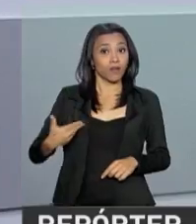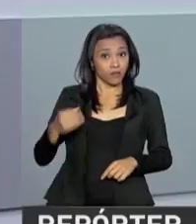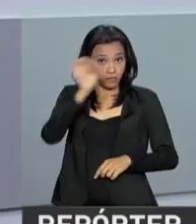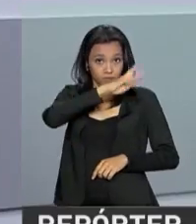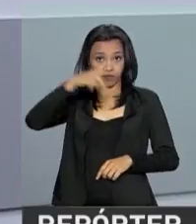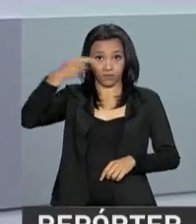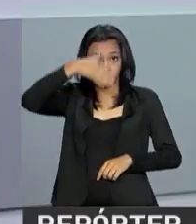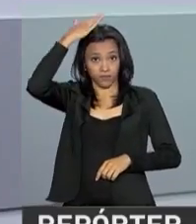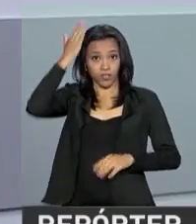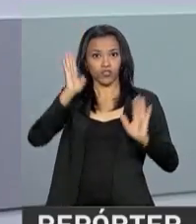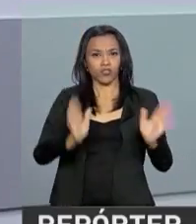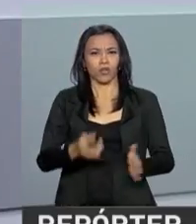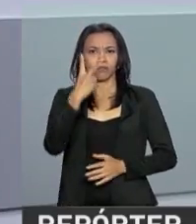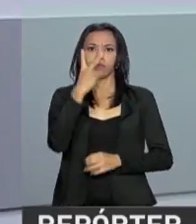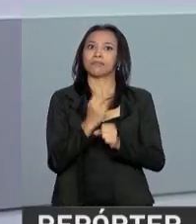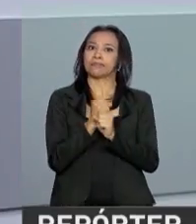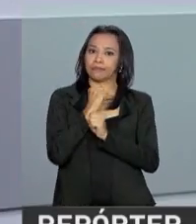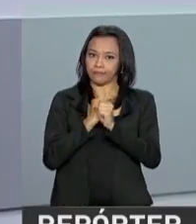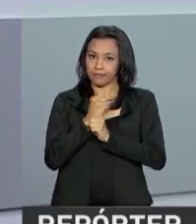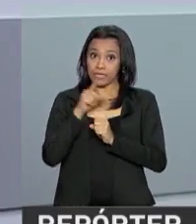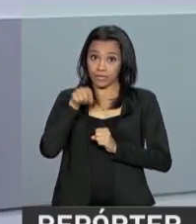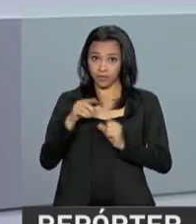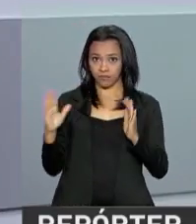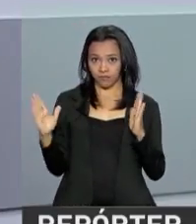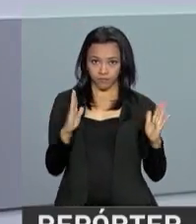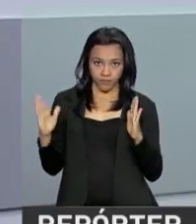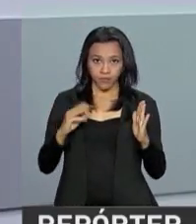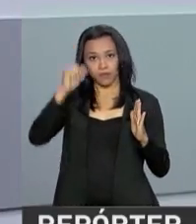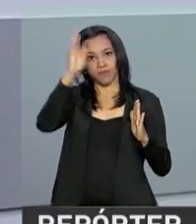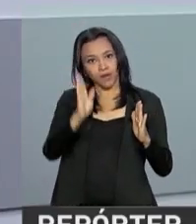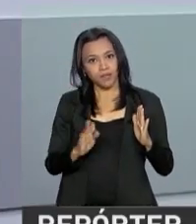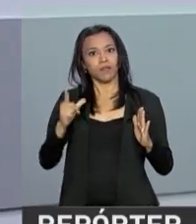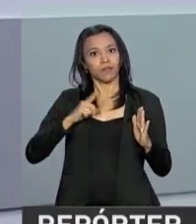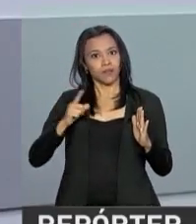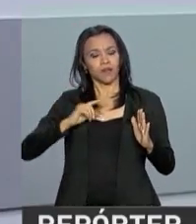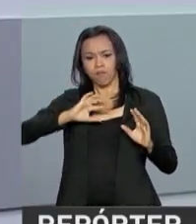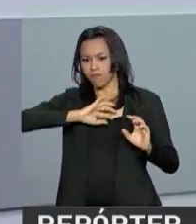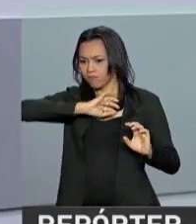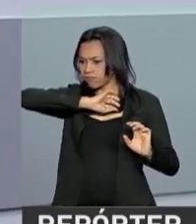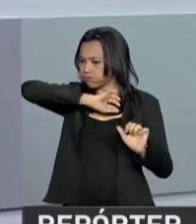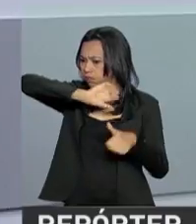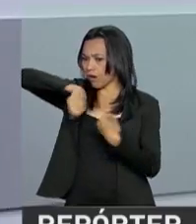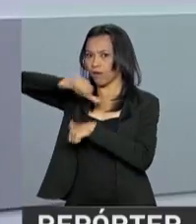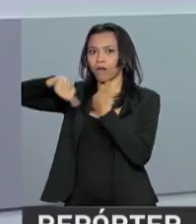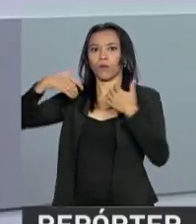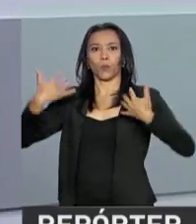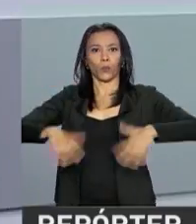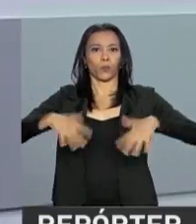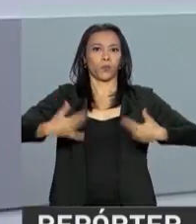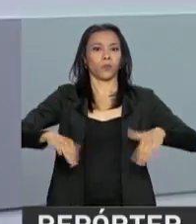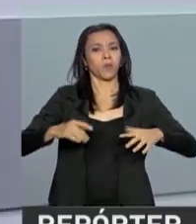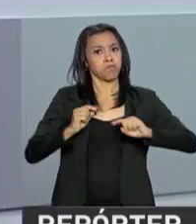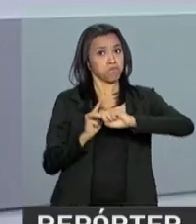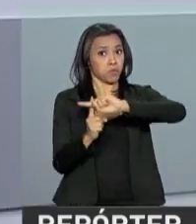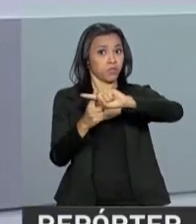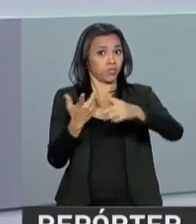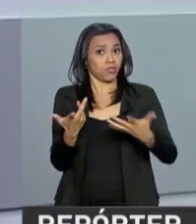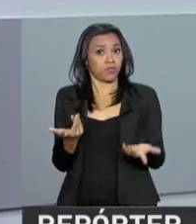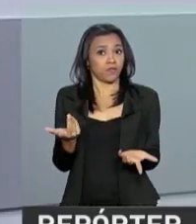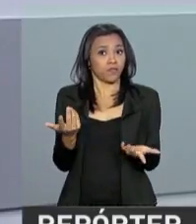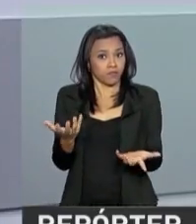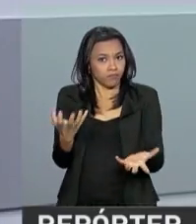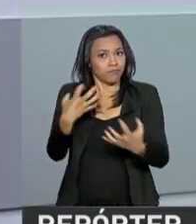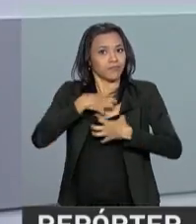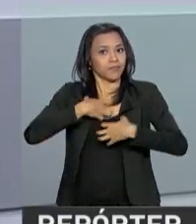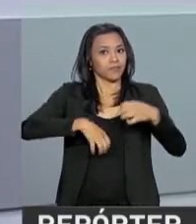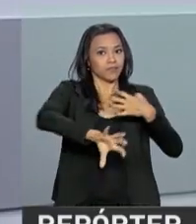Temer completou 2 anos. Nesse período, o Brasil tem passado por grandes transformações. Mudanças positivas que podem ser